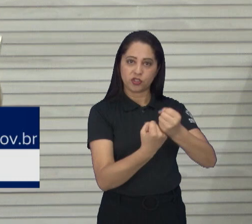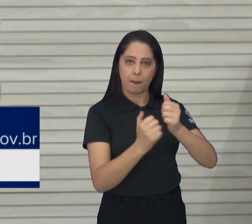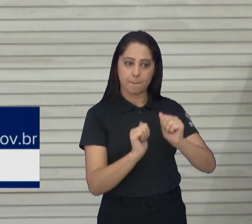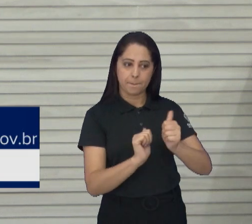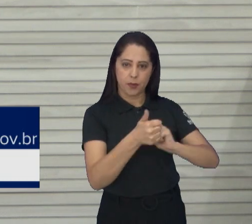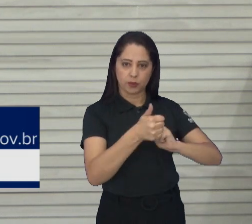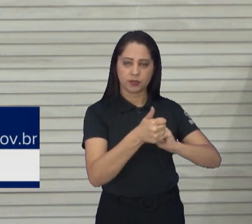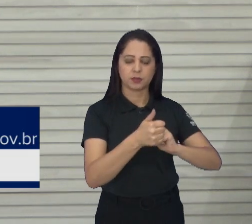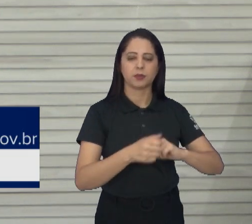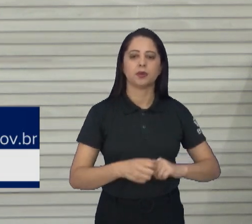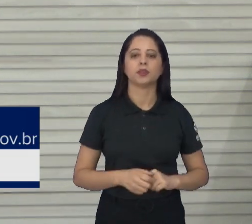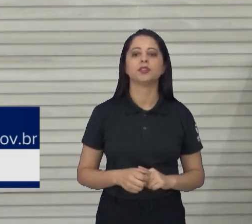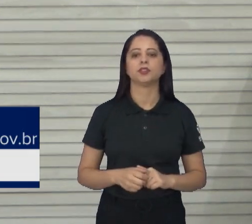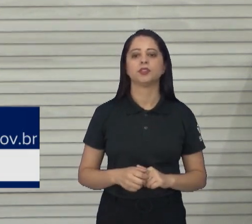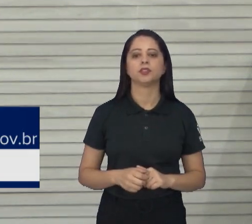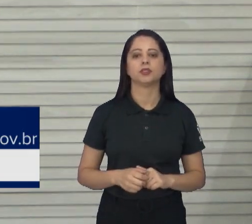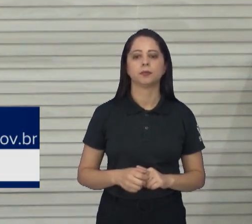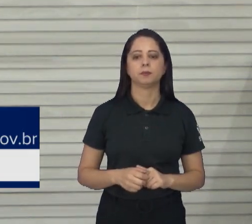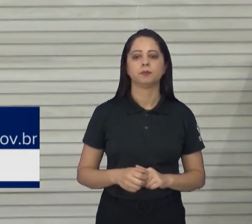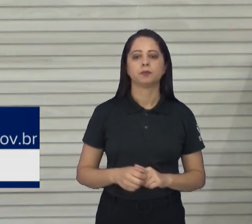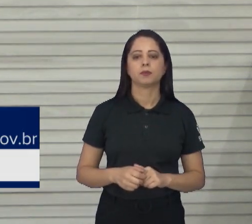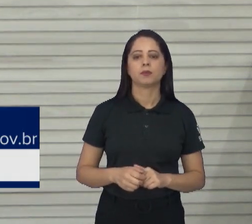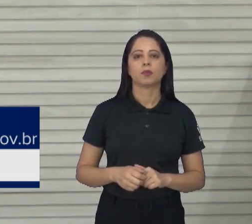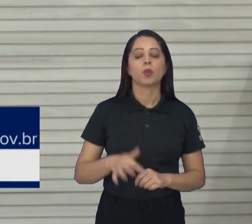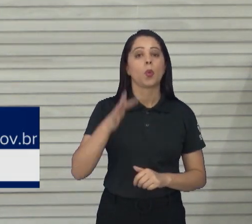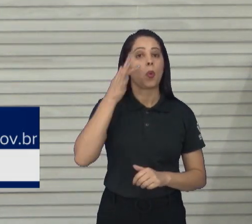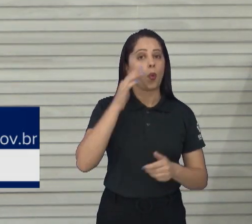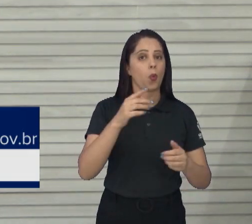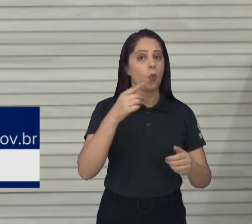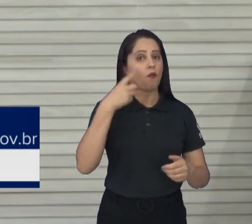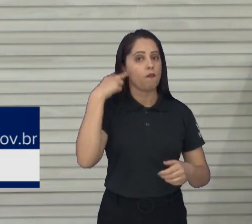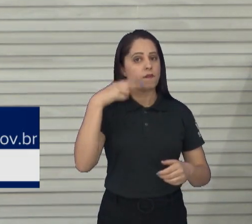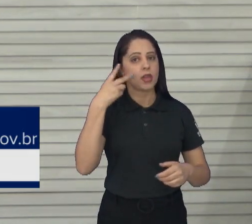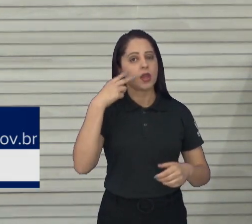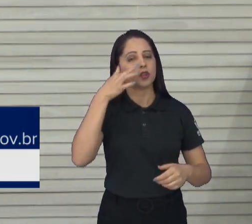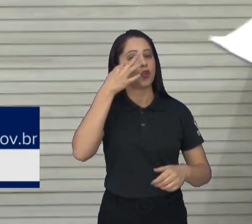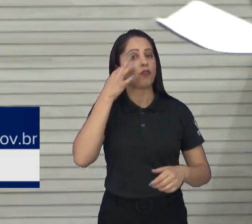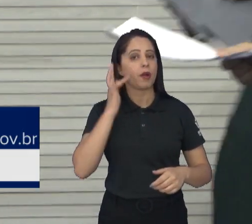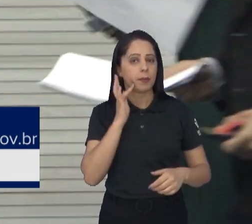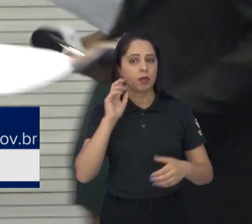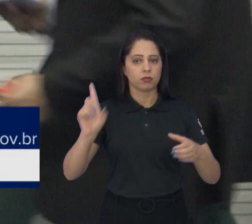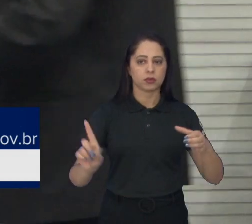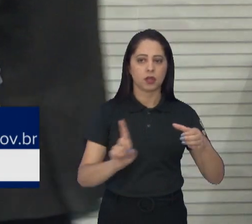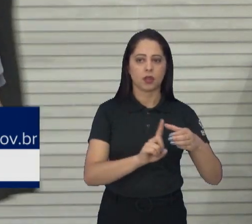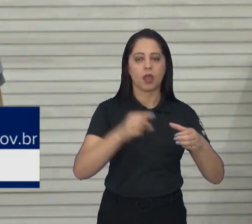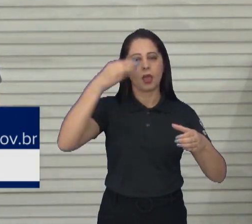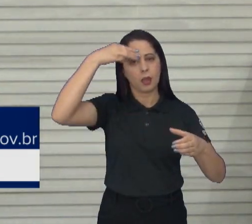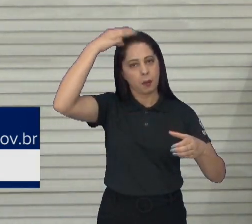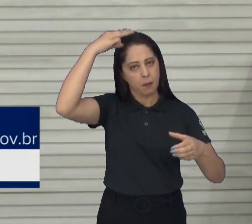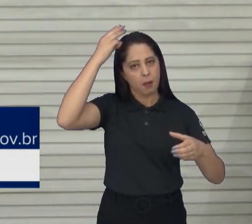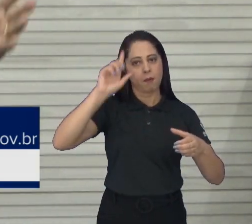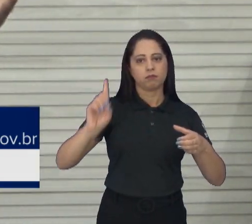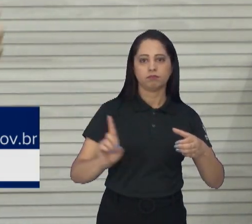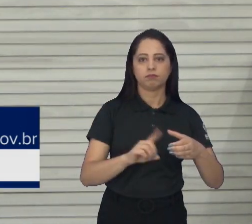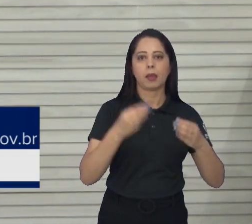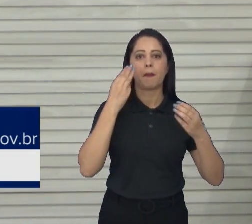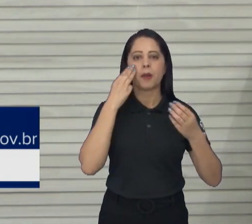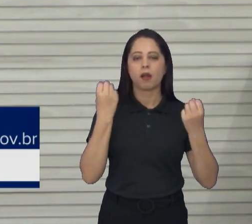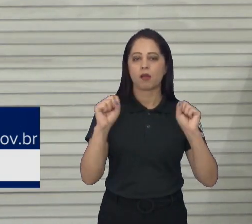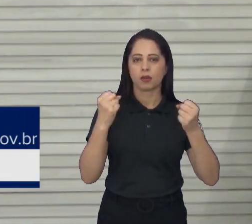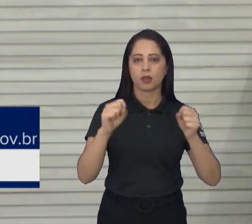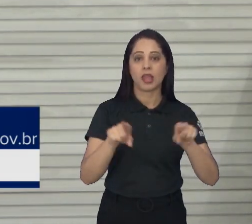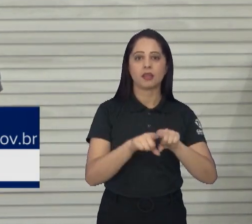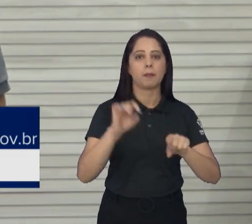Né? Tivemos aqui a presença do Fabião Zagueiro, do Milton Vieira Filho, do vereador Marcão da Academia, da